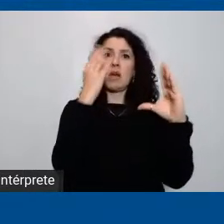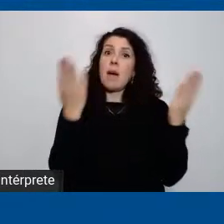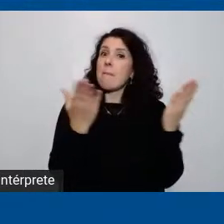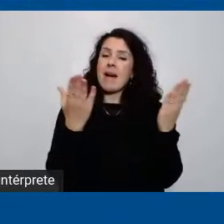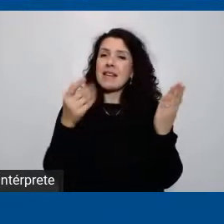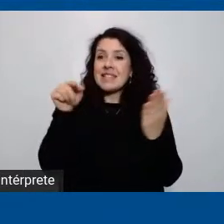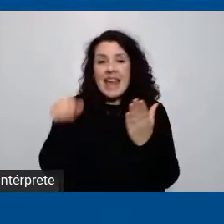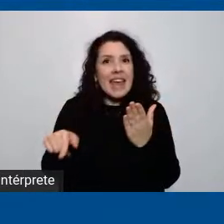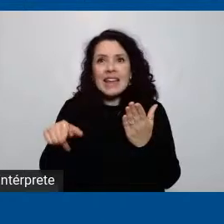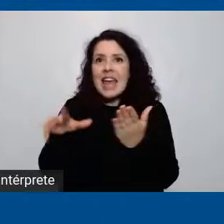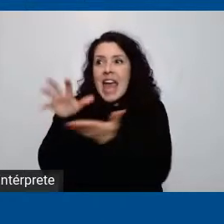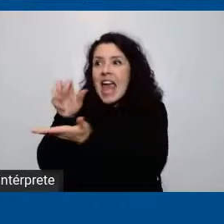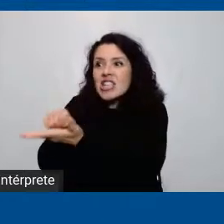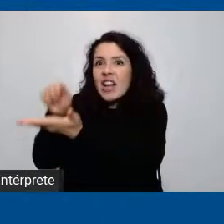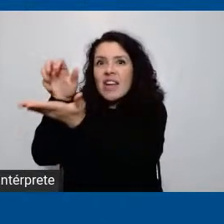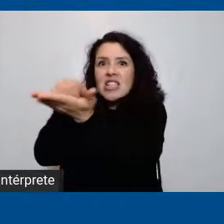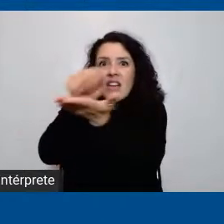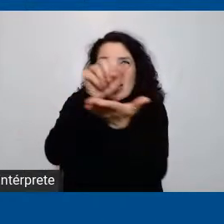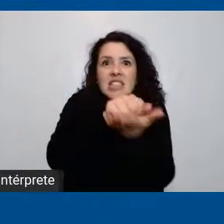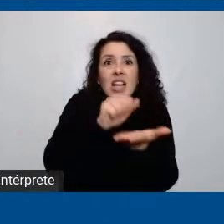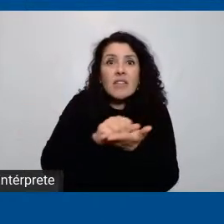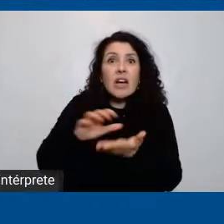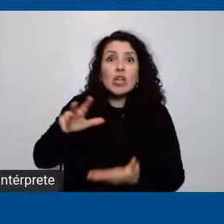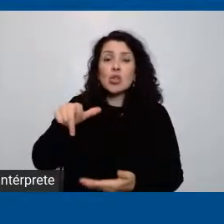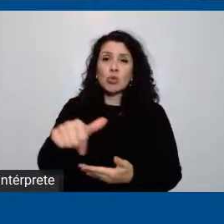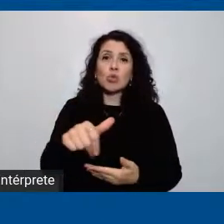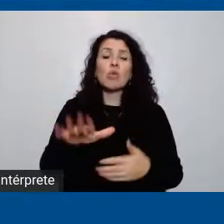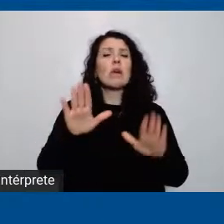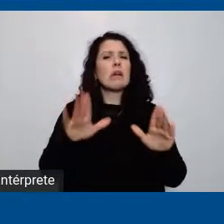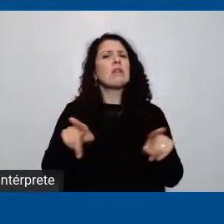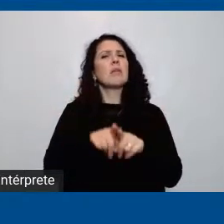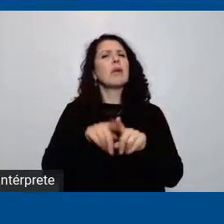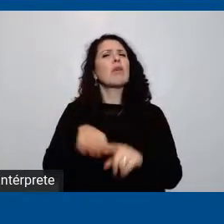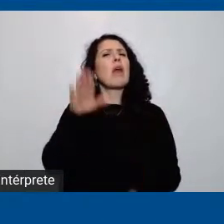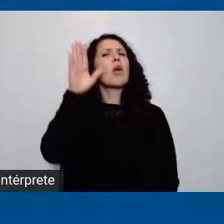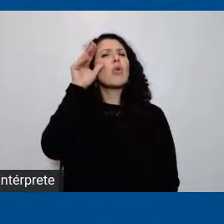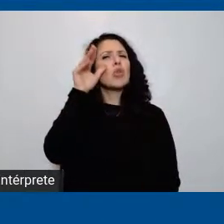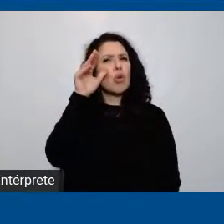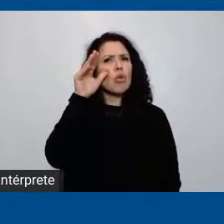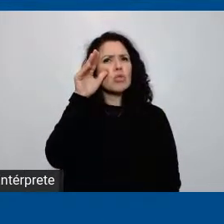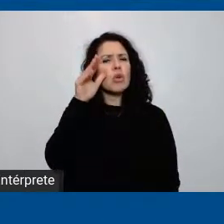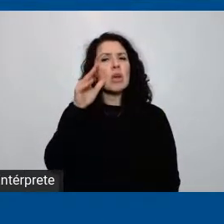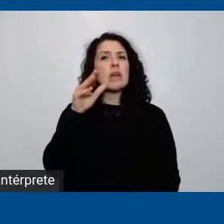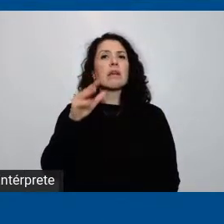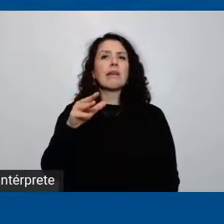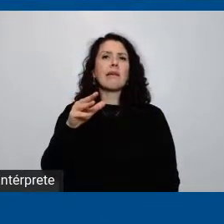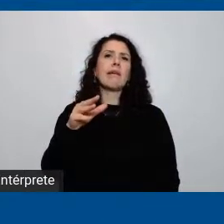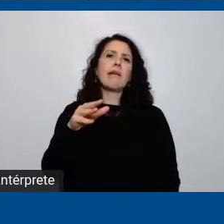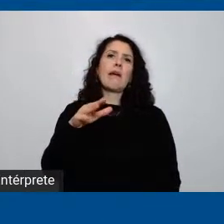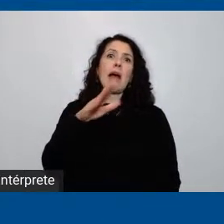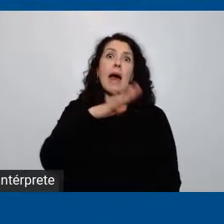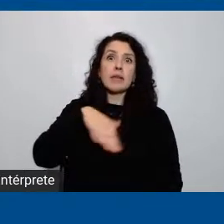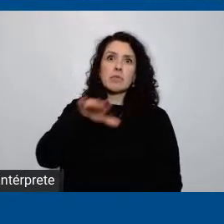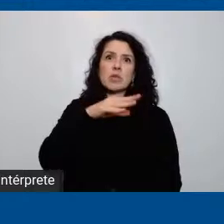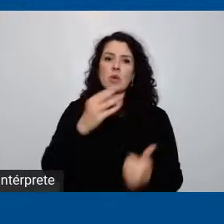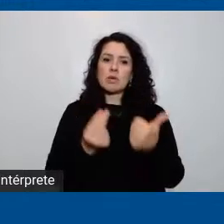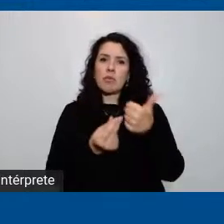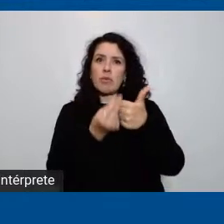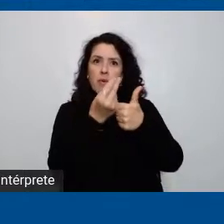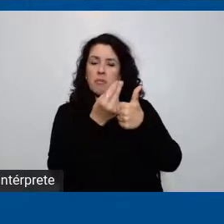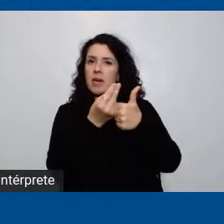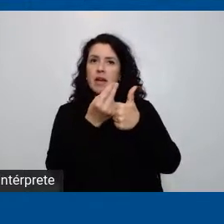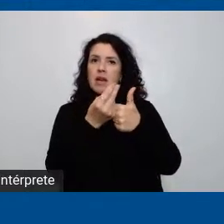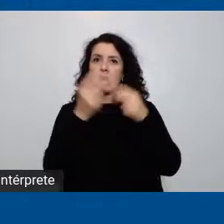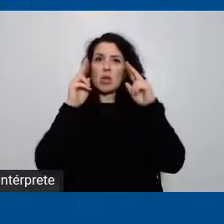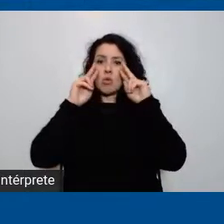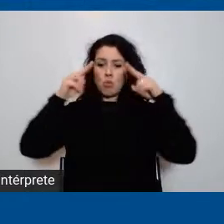curiosamente, a burguesia não olhava para si mesmo, né? Hoje nós estamos na vertente oposta, as